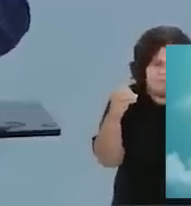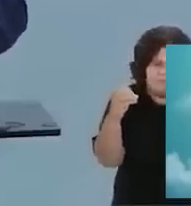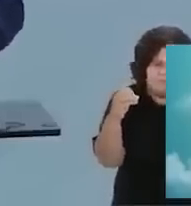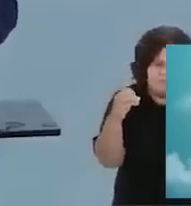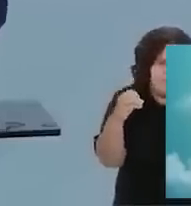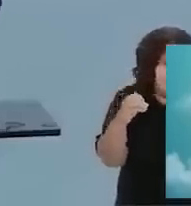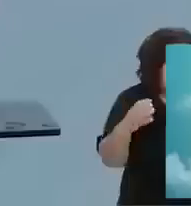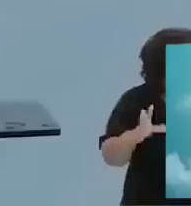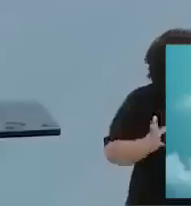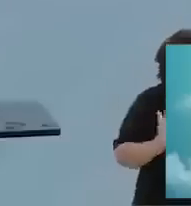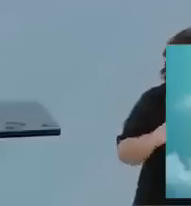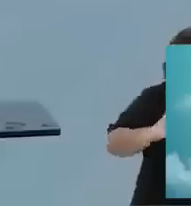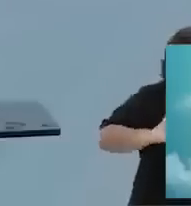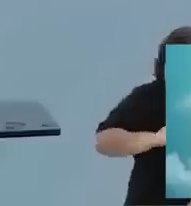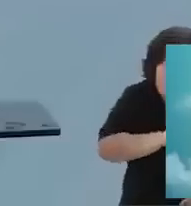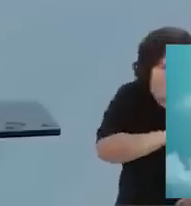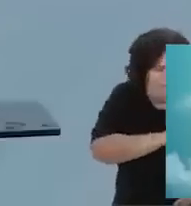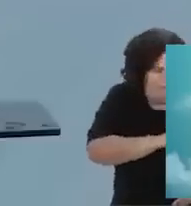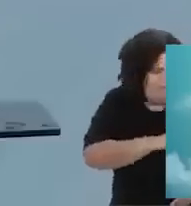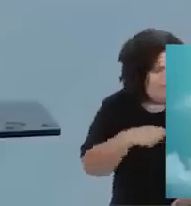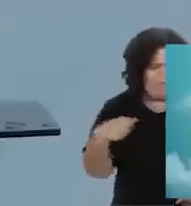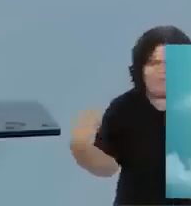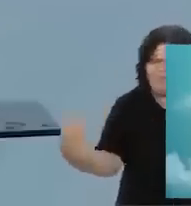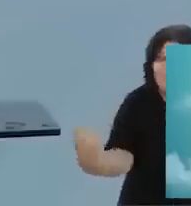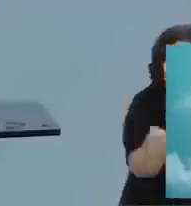ele diz, amai-vos cordialmente